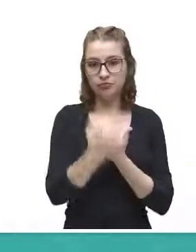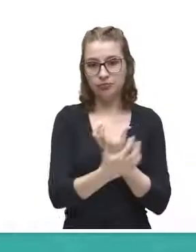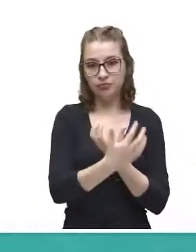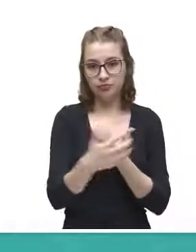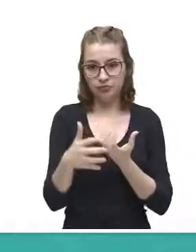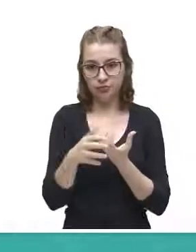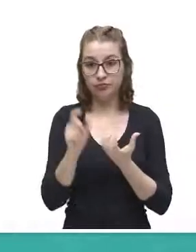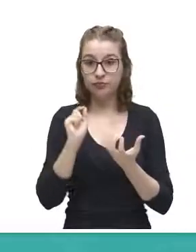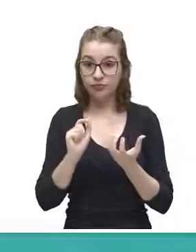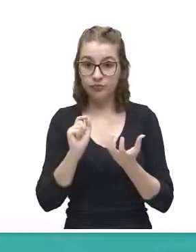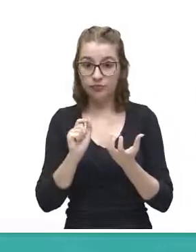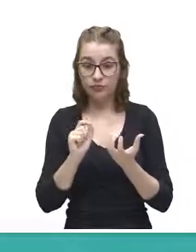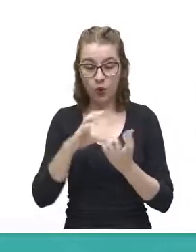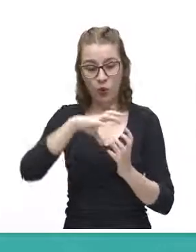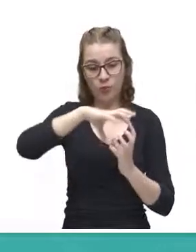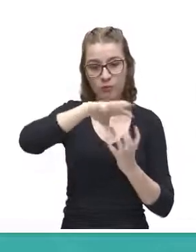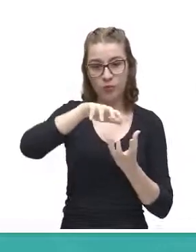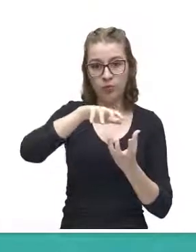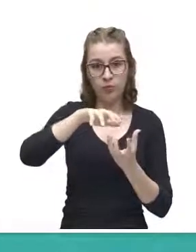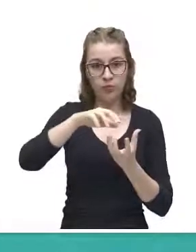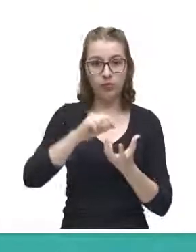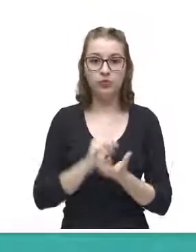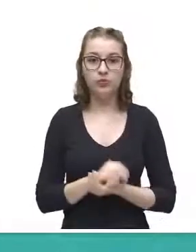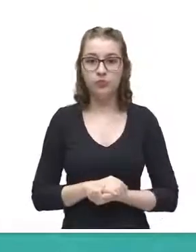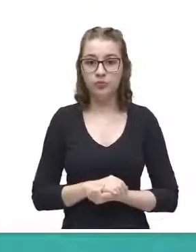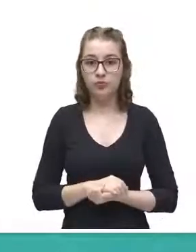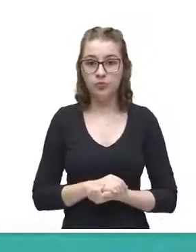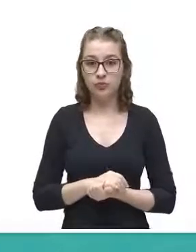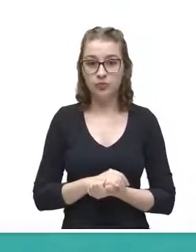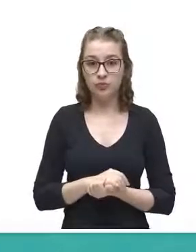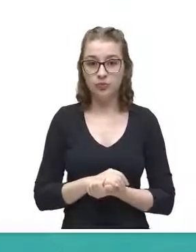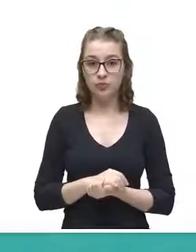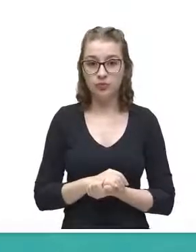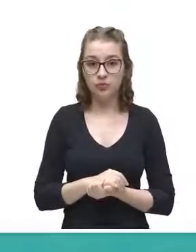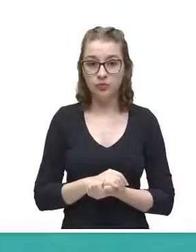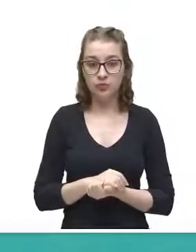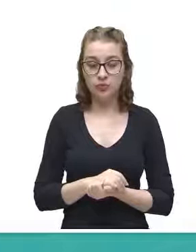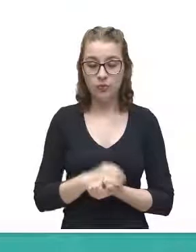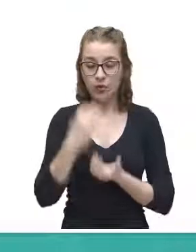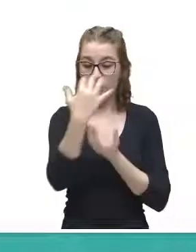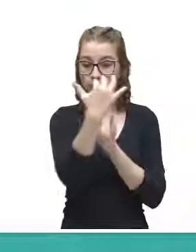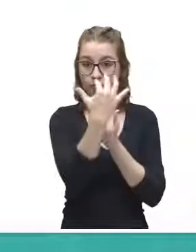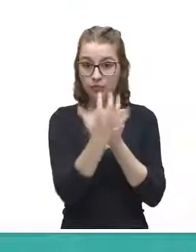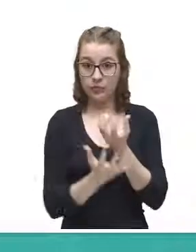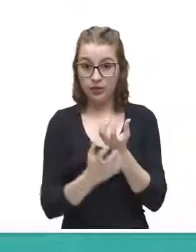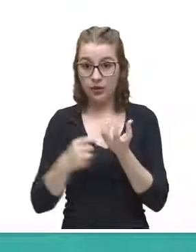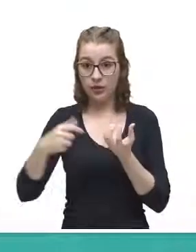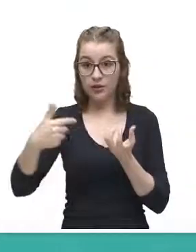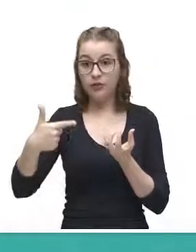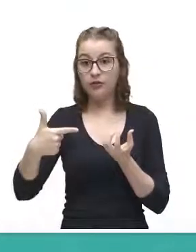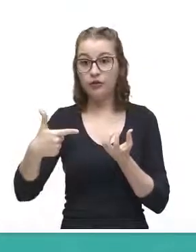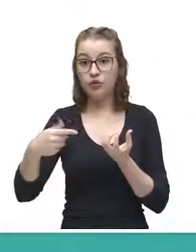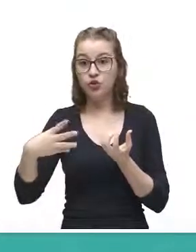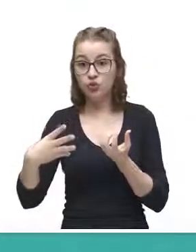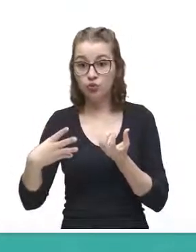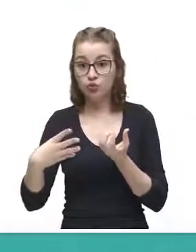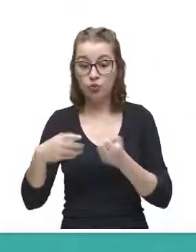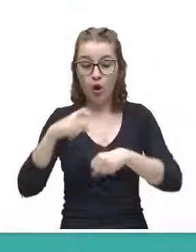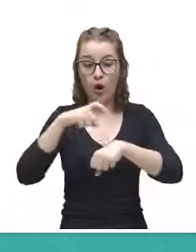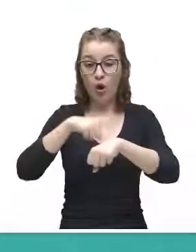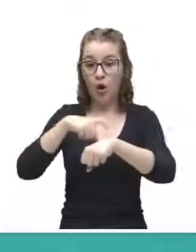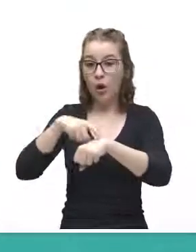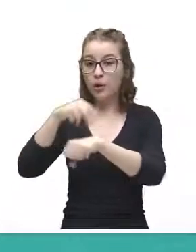terrestre, ele vai estar dividido em 24 fusos horários, ok? Por quê? Porque nós temos